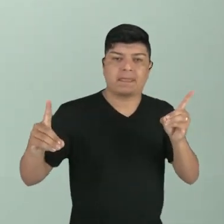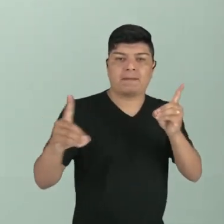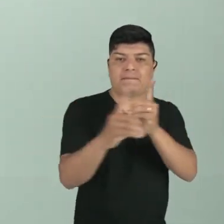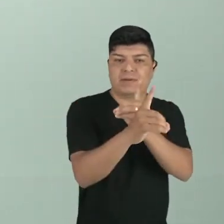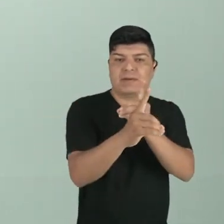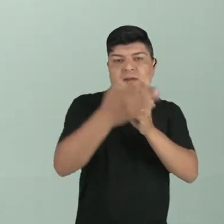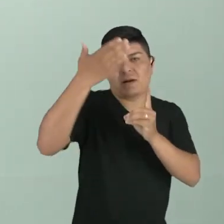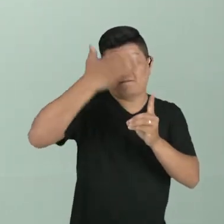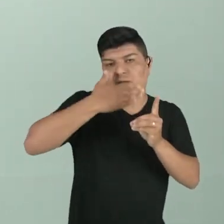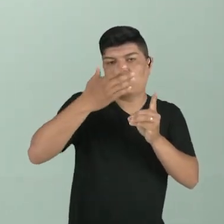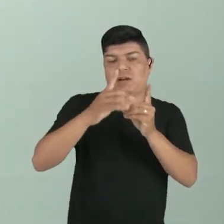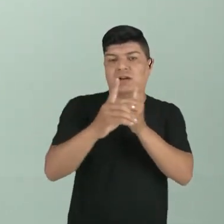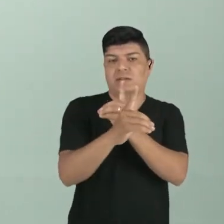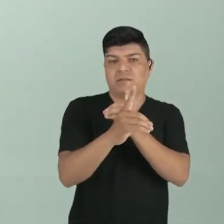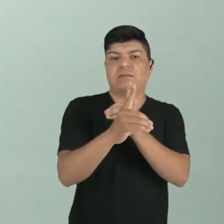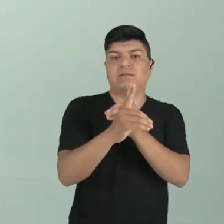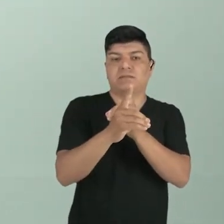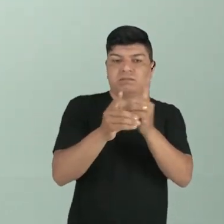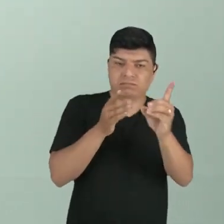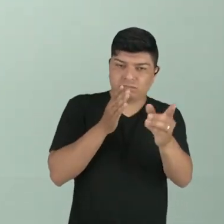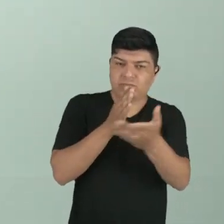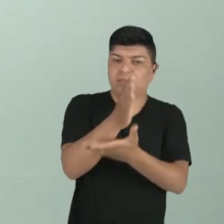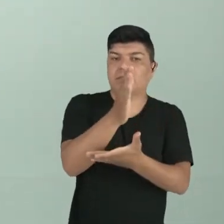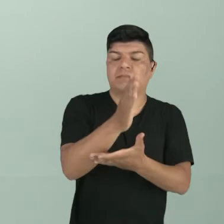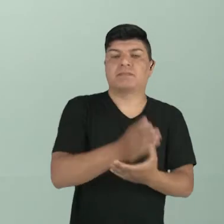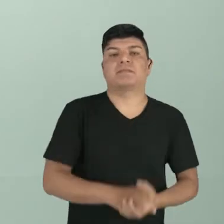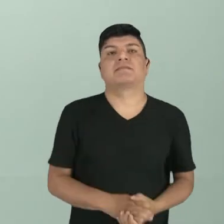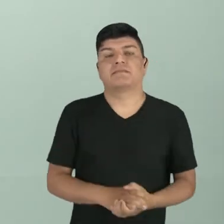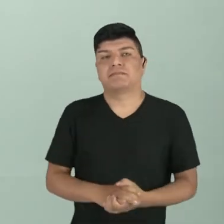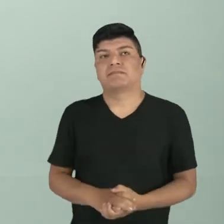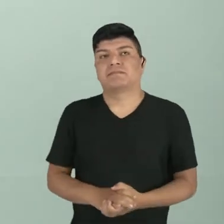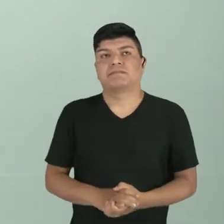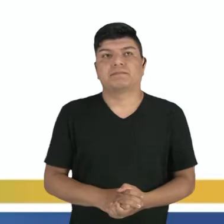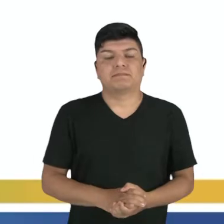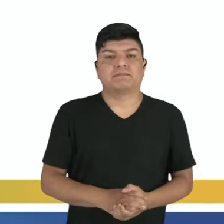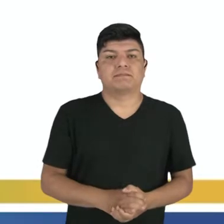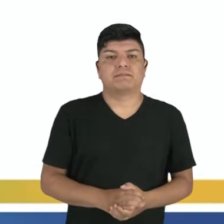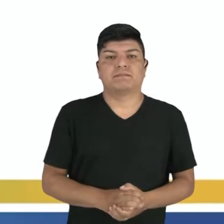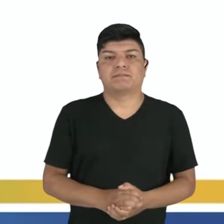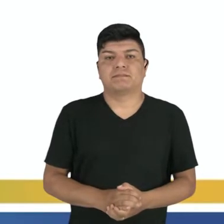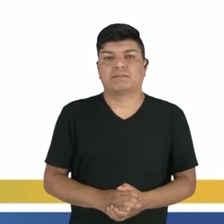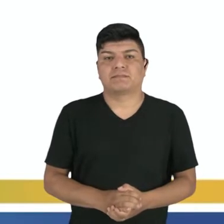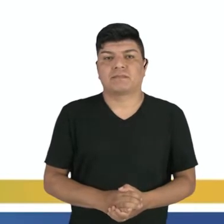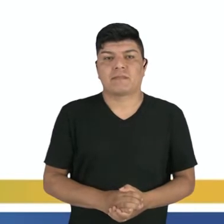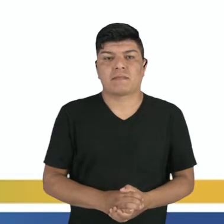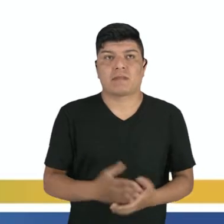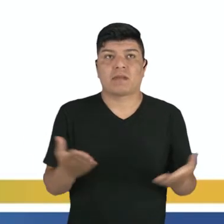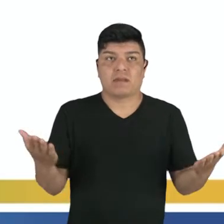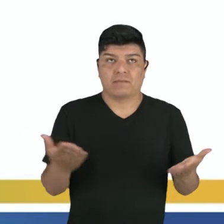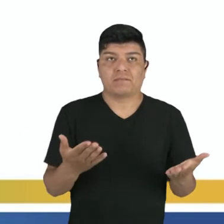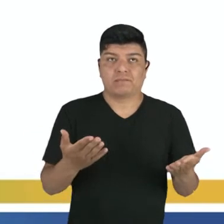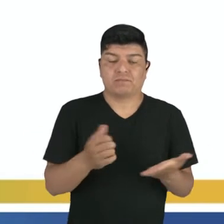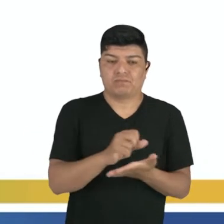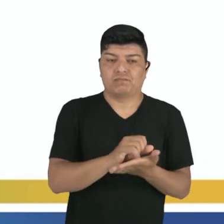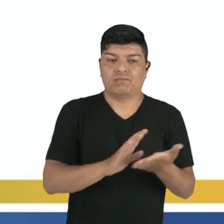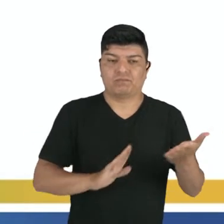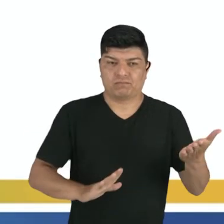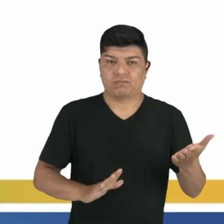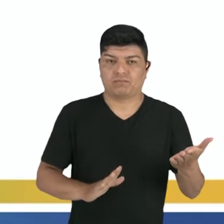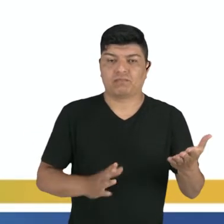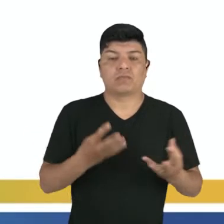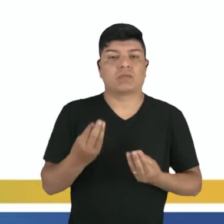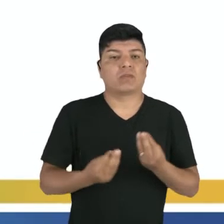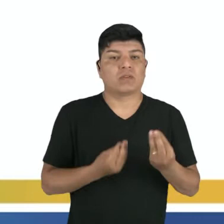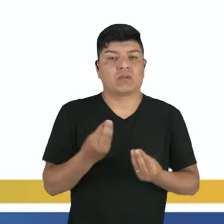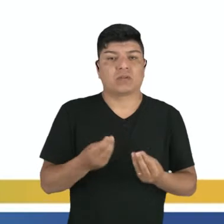consegue avançar pelo outro e passar por ele tá bom continuando vamos ver uma questão aqui vai como é que essa